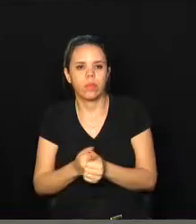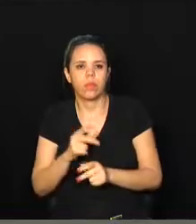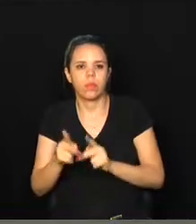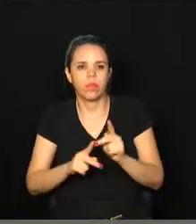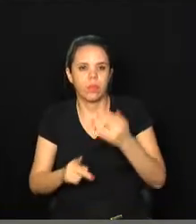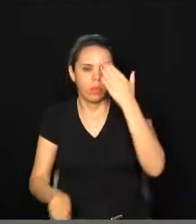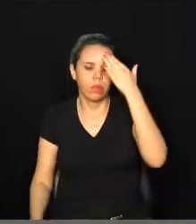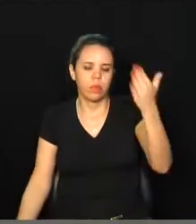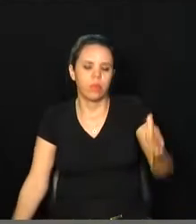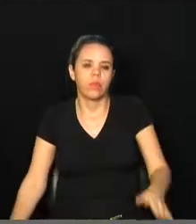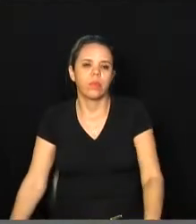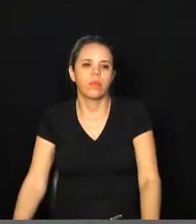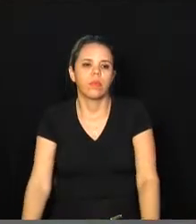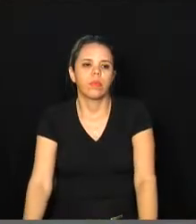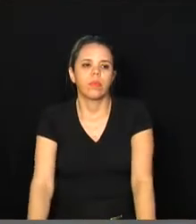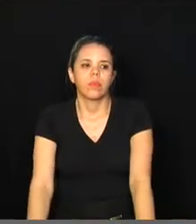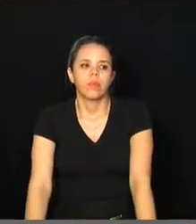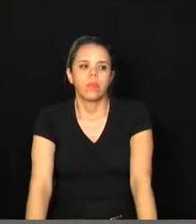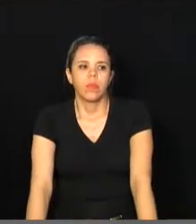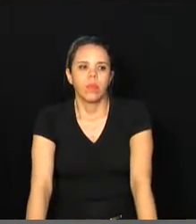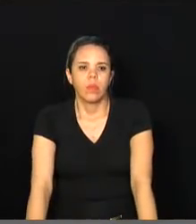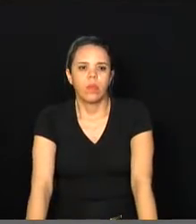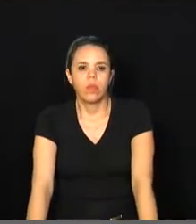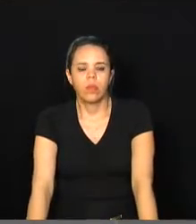Muito obrigado.